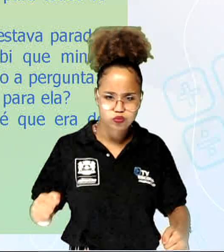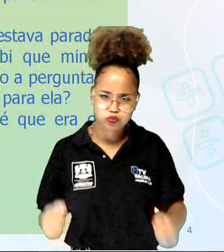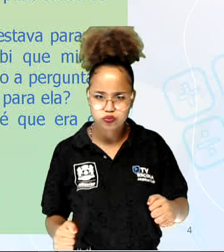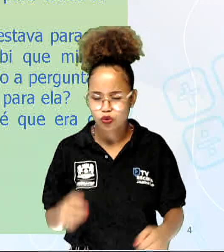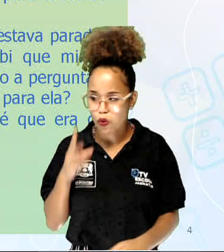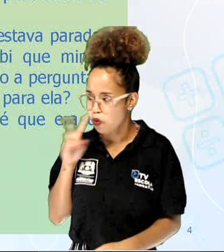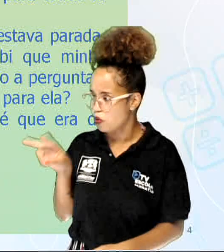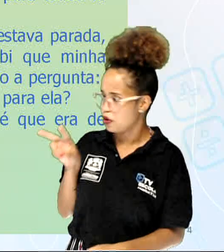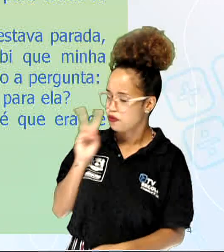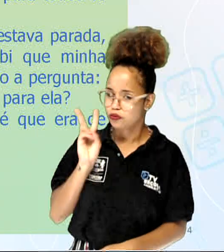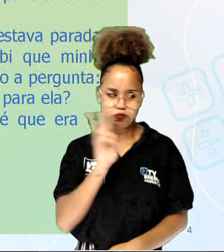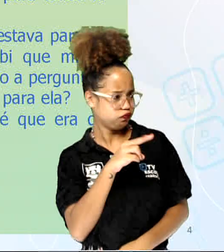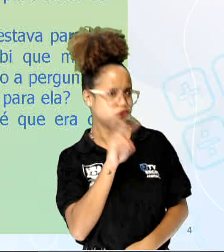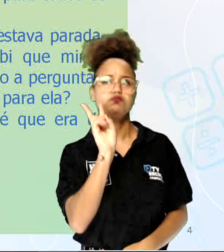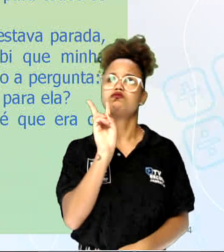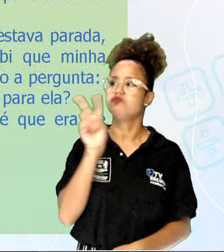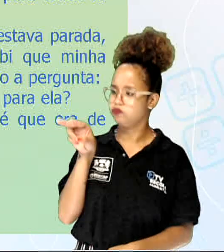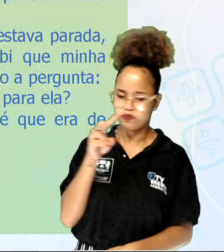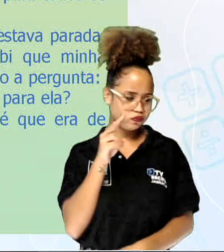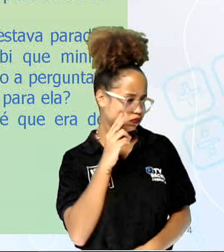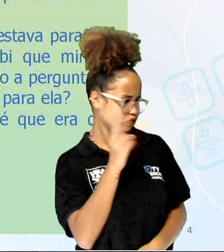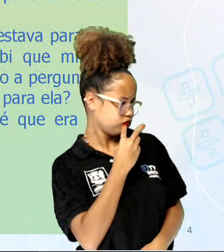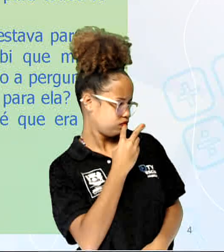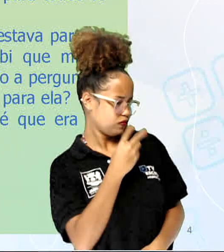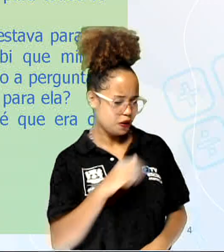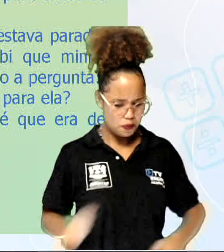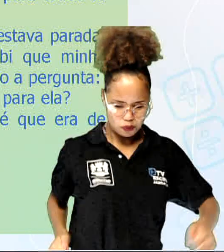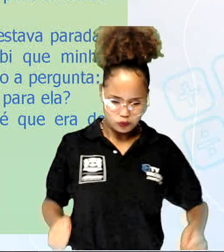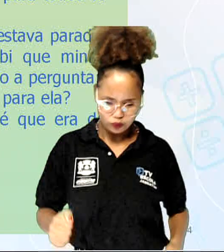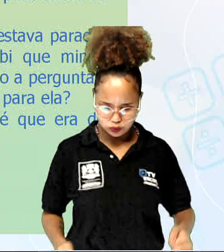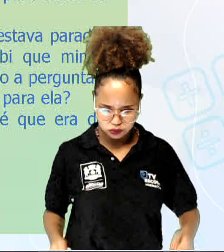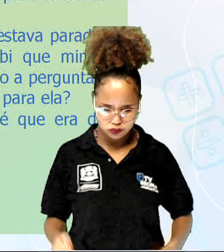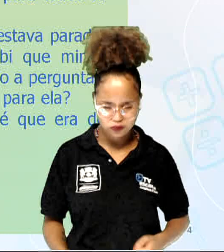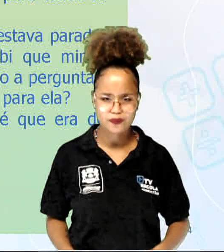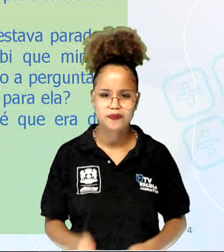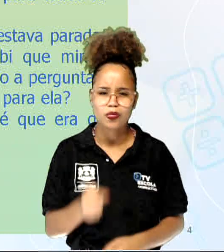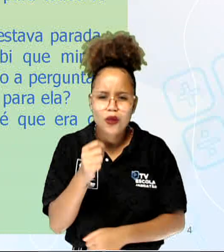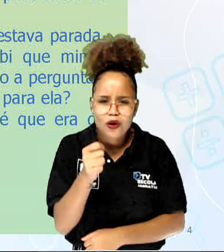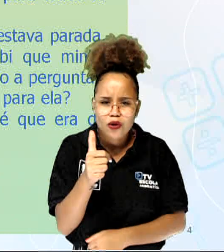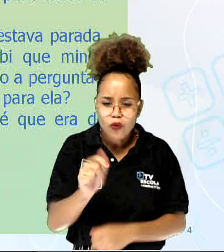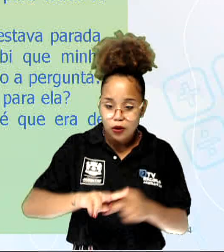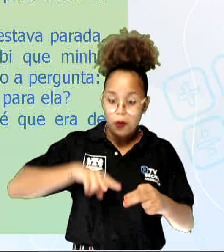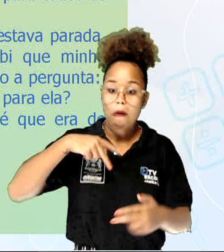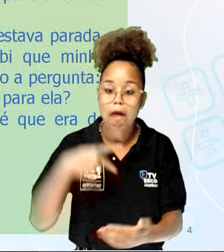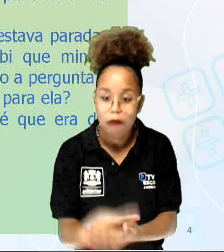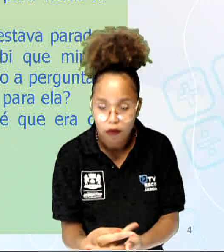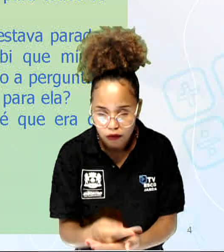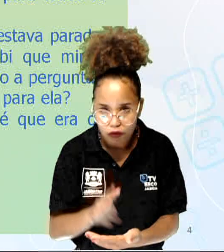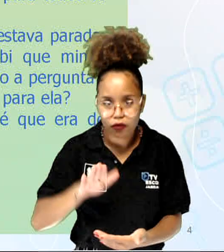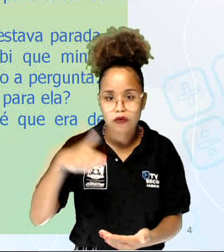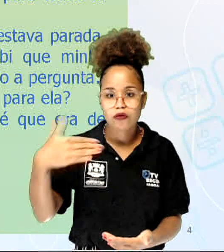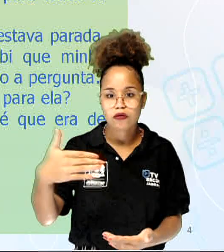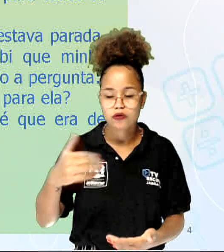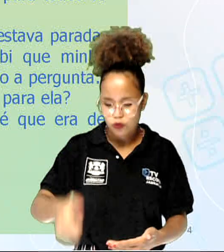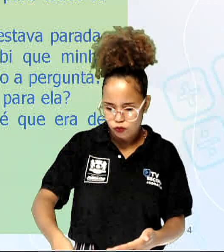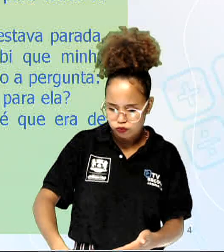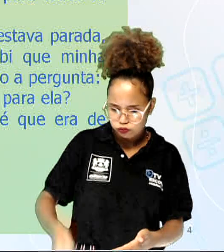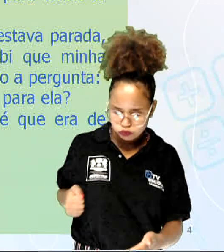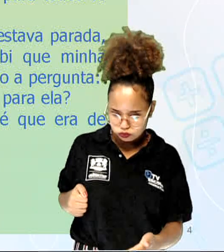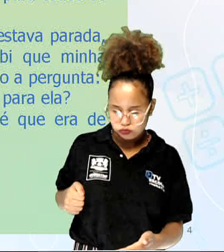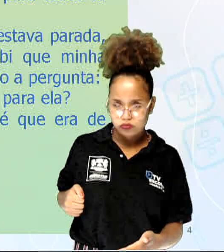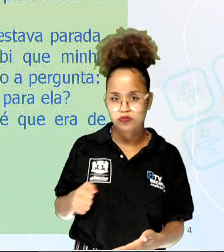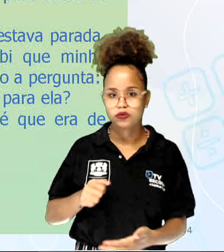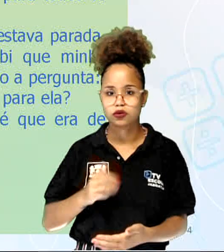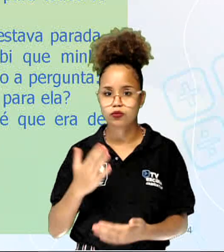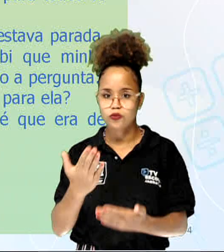para trás, olhava para cima, mexia na poltrona e quase levou um tombo quando puxou a alavanca e empurrou